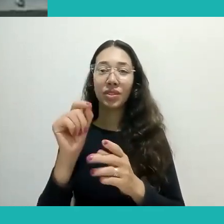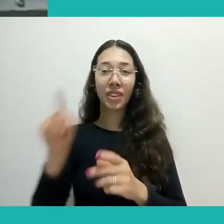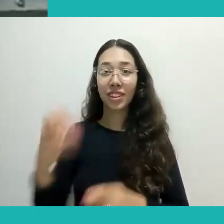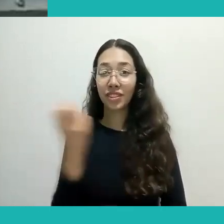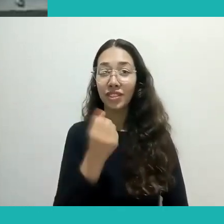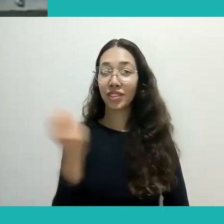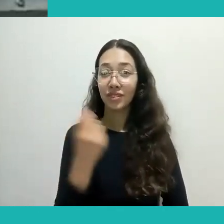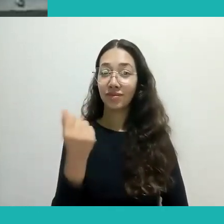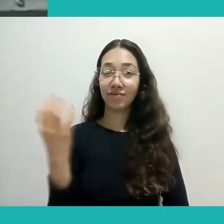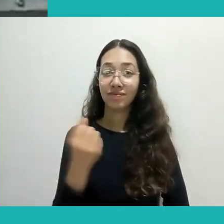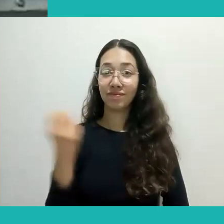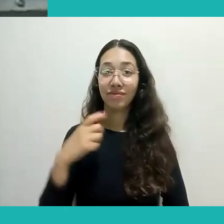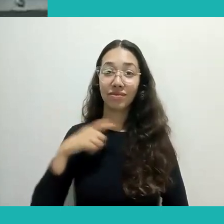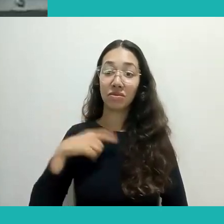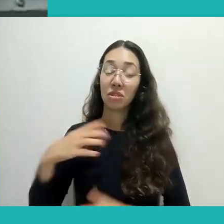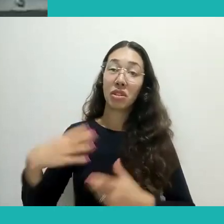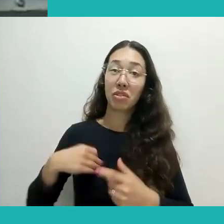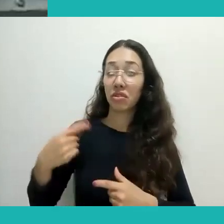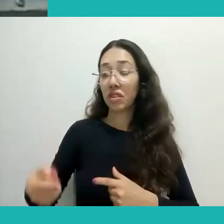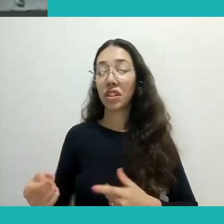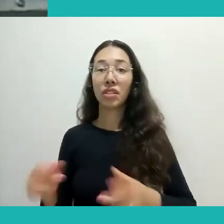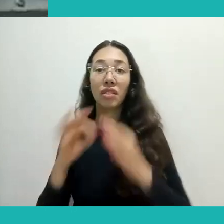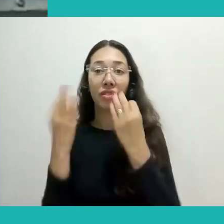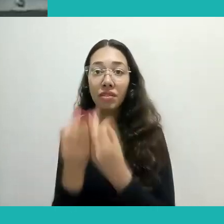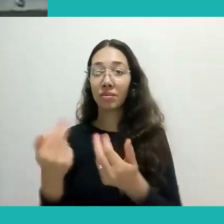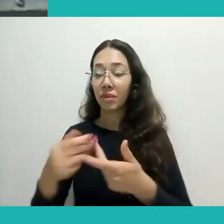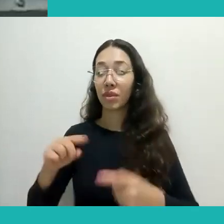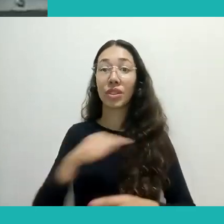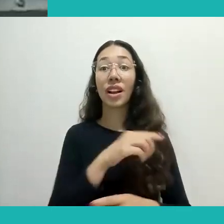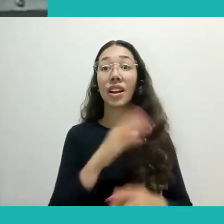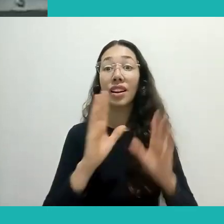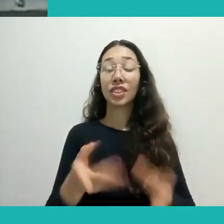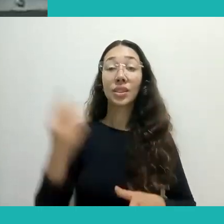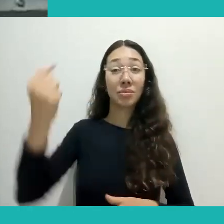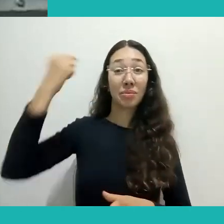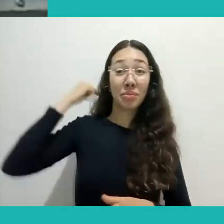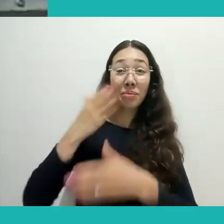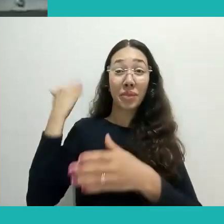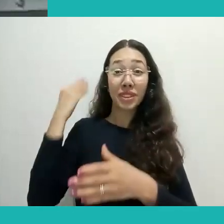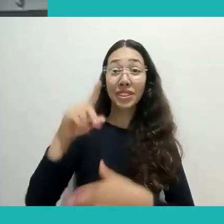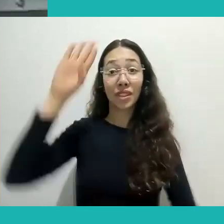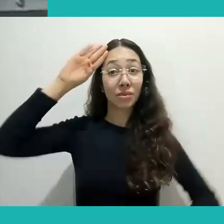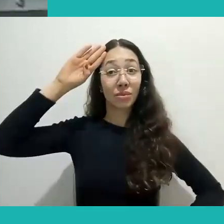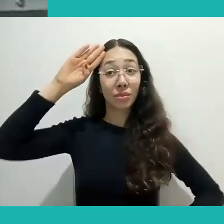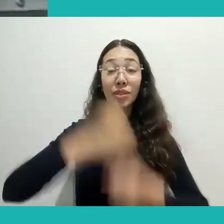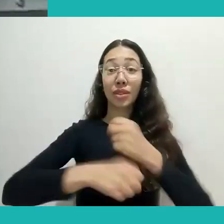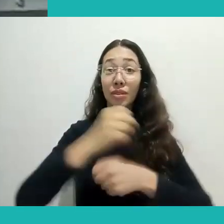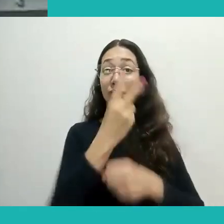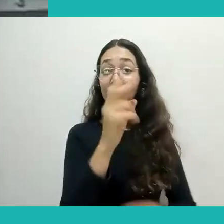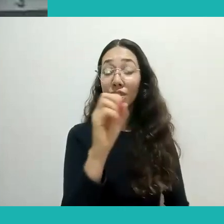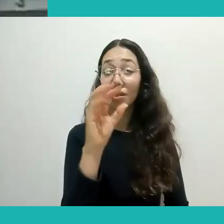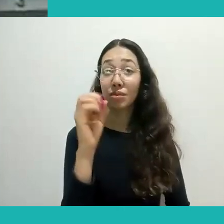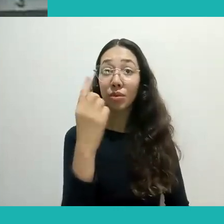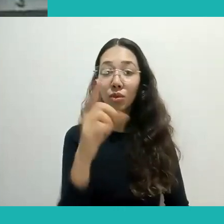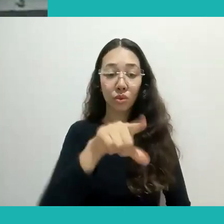militar pelos pensionistas, né? Pelos pensionistas daqueles militares optantes em 2001 e agora falecidos. Então